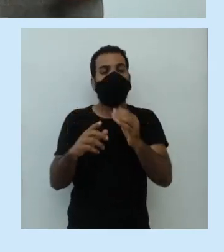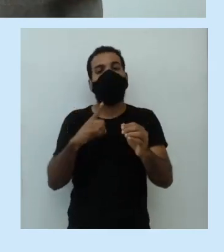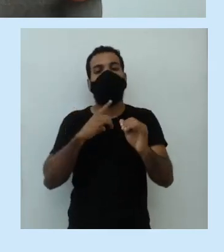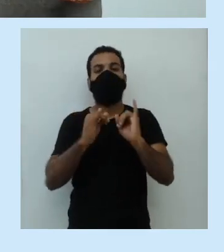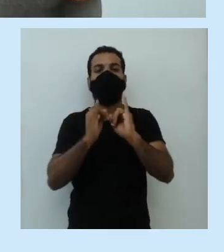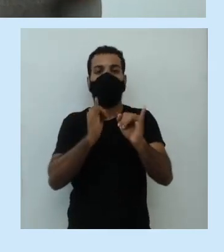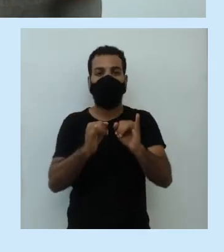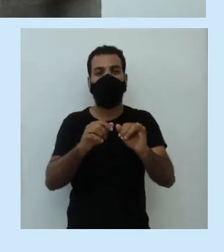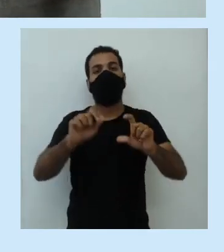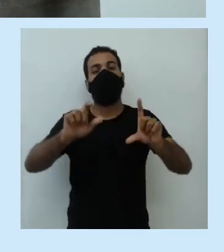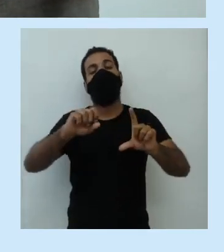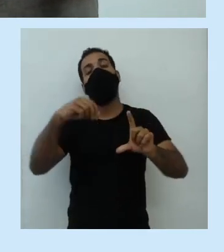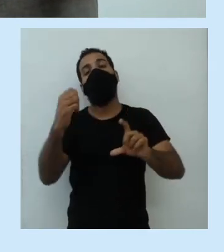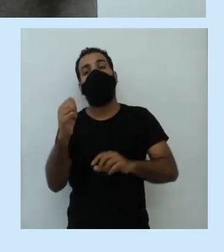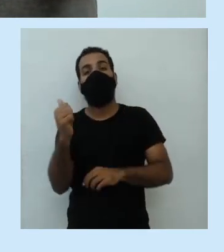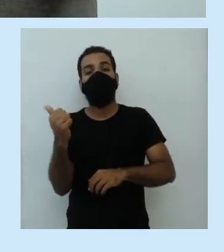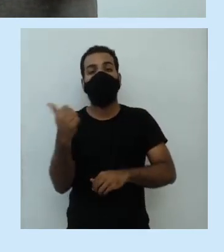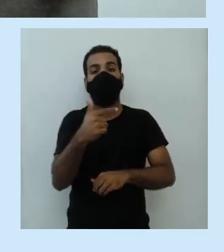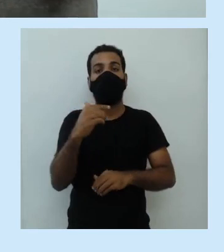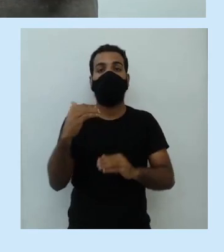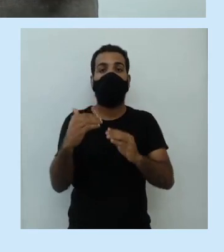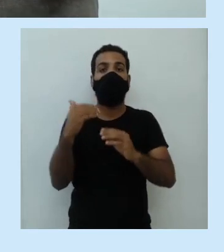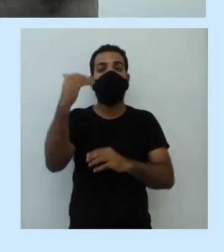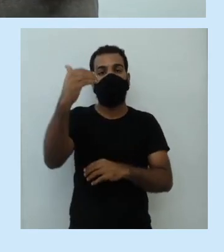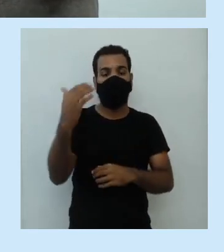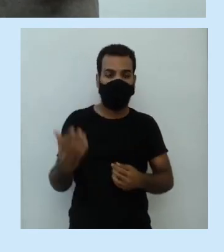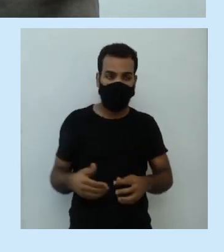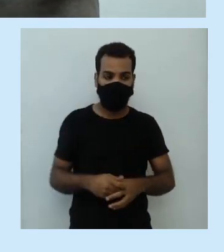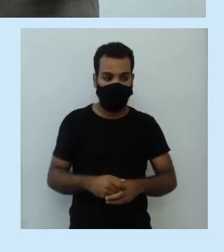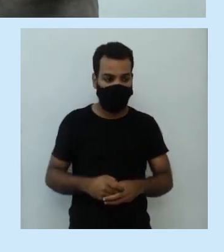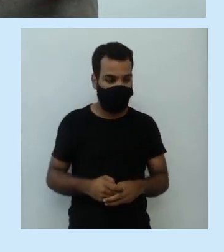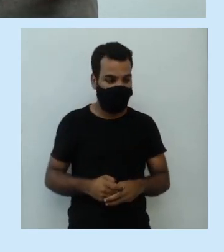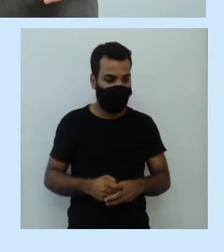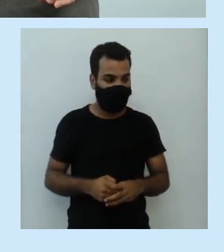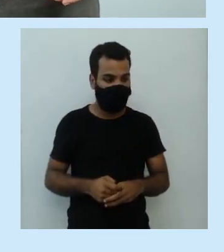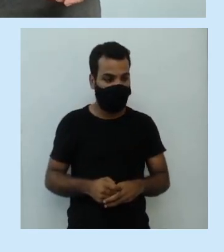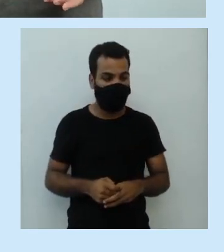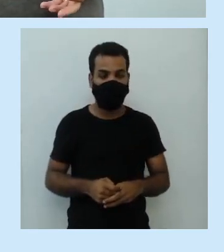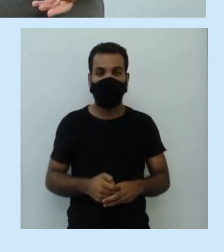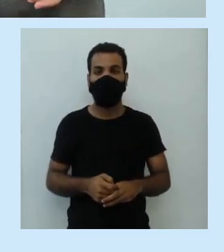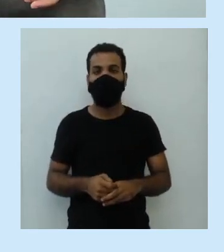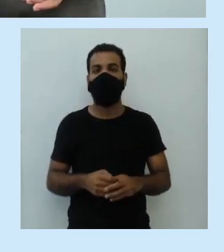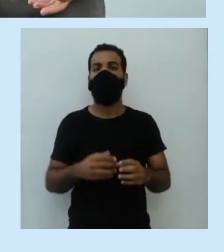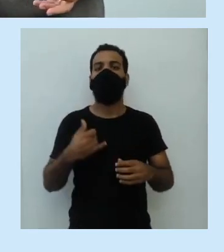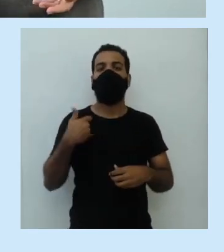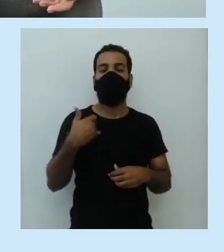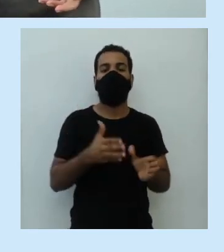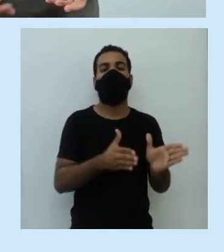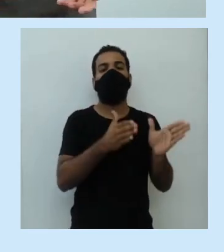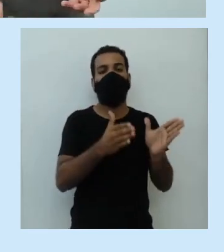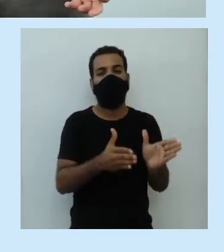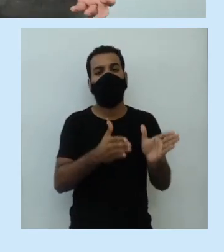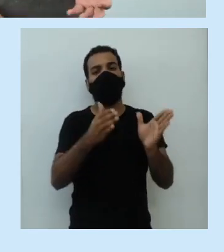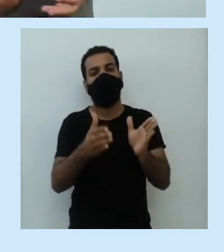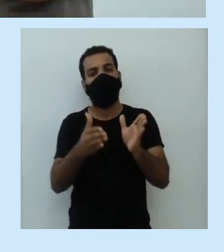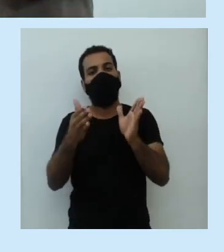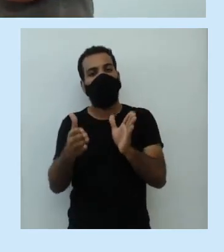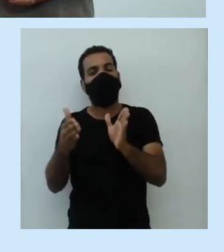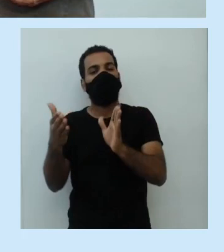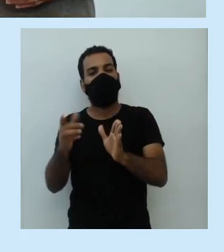da TV do que um adulto, tá certo? Cada fase dessa tem um impacto diferente diante do que a